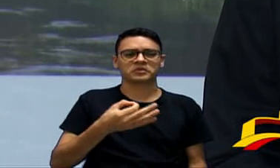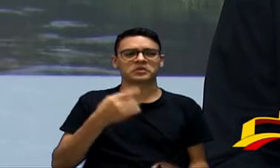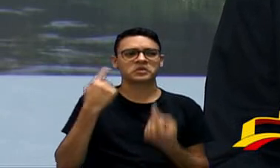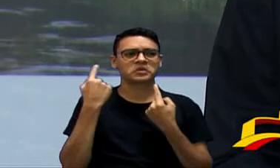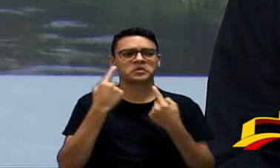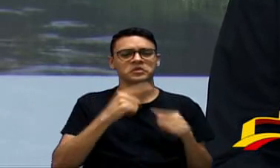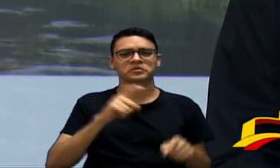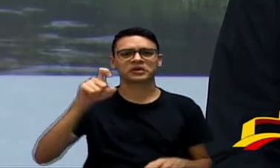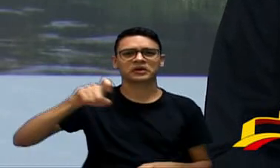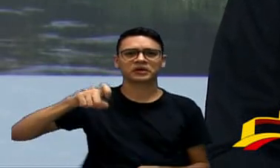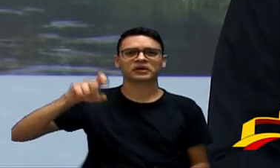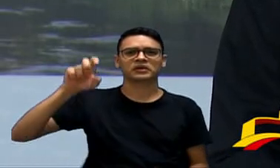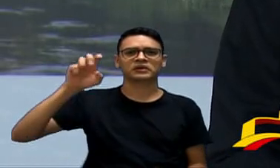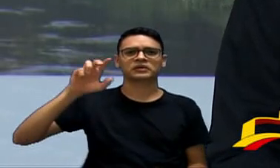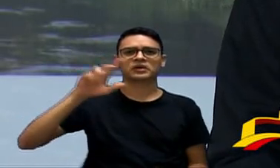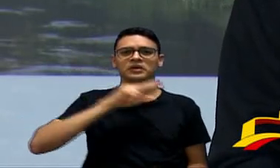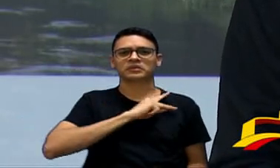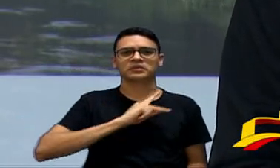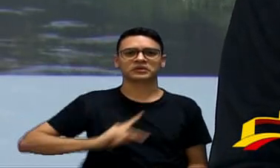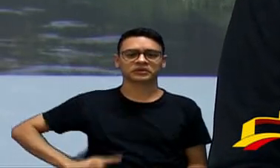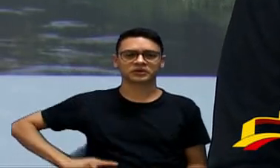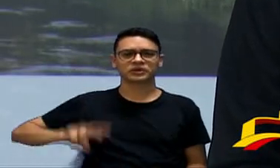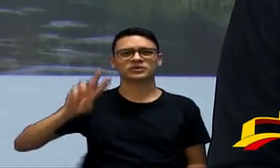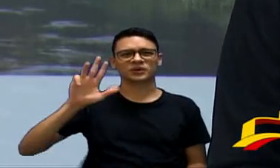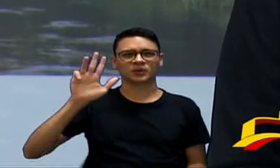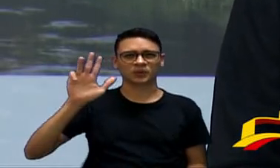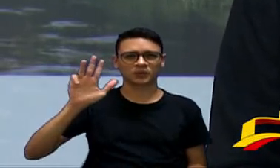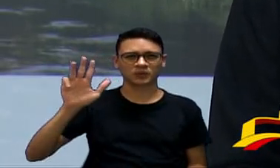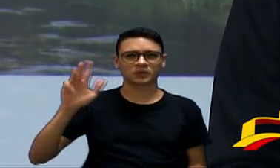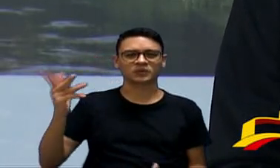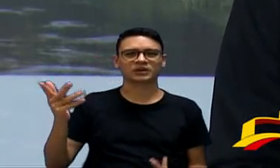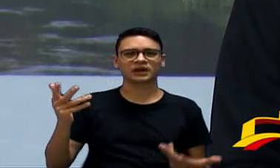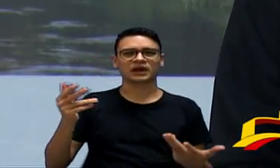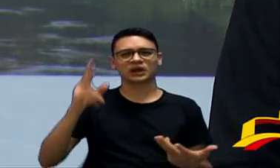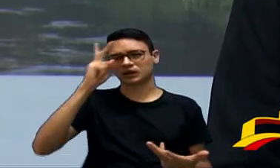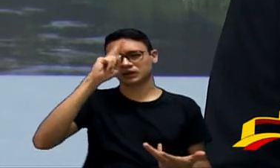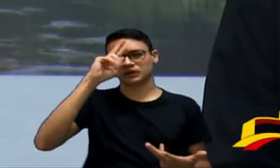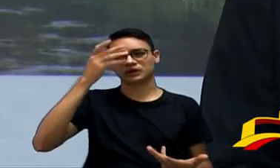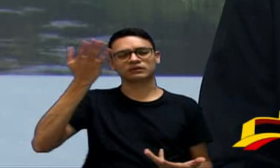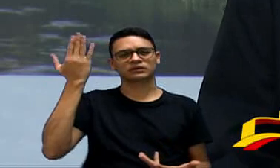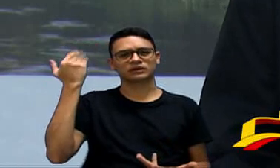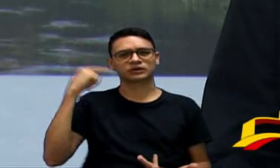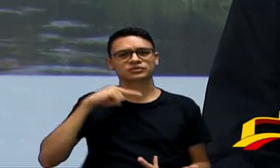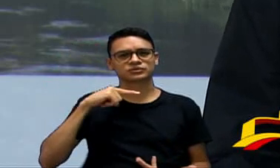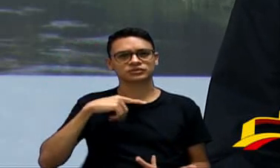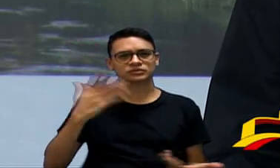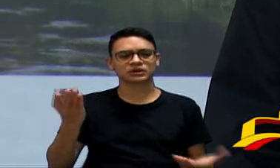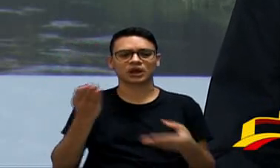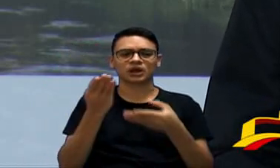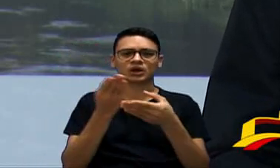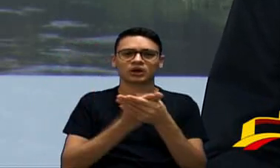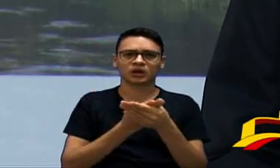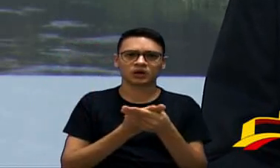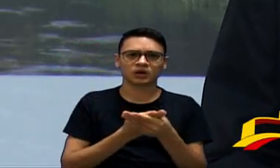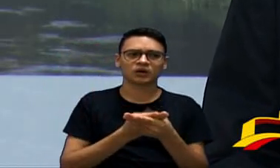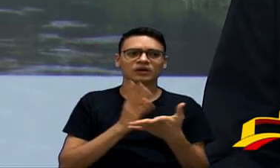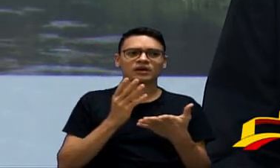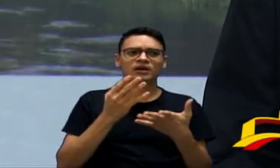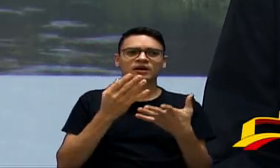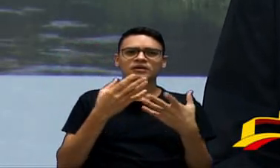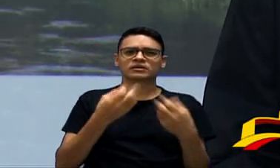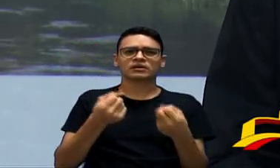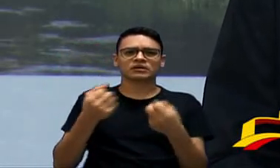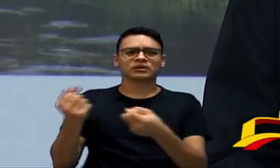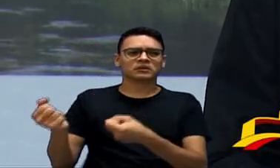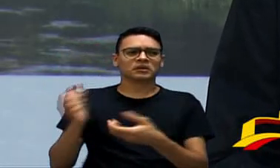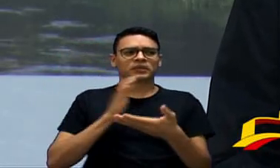o ex-presidente Lula, com toda a história que o ex-presidente Lula tem, com todas as decisões judiciais favoráveis ao presidente